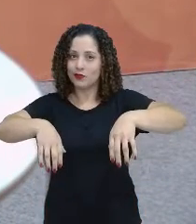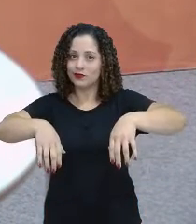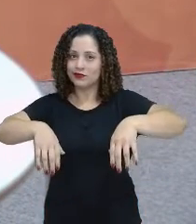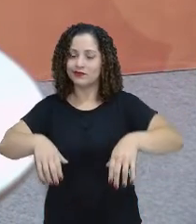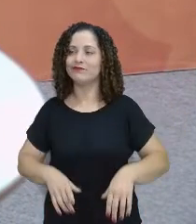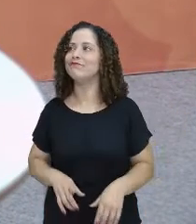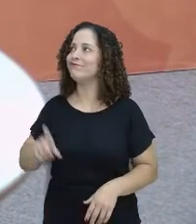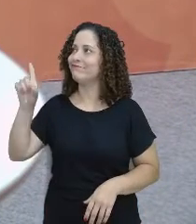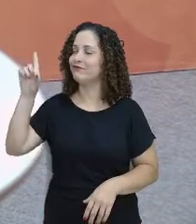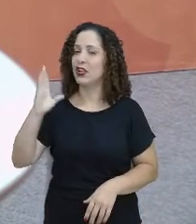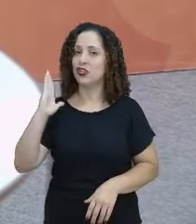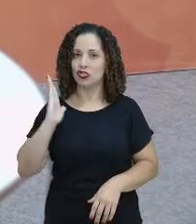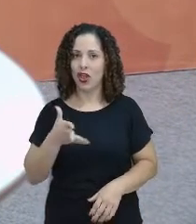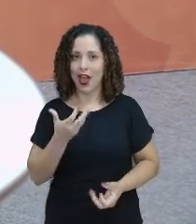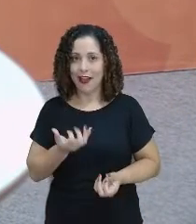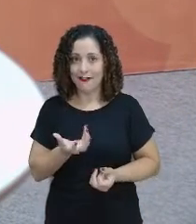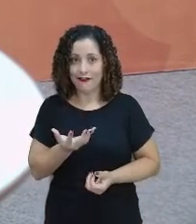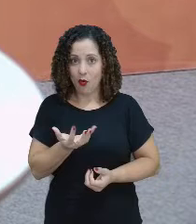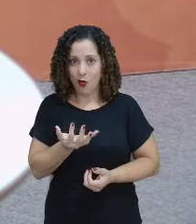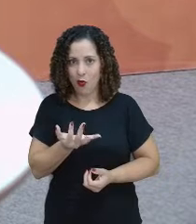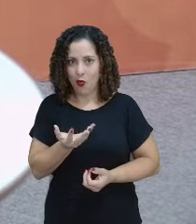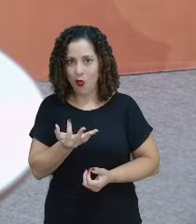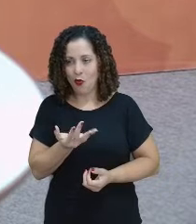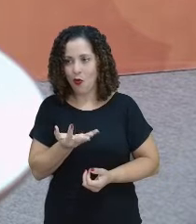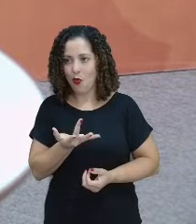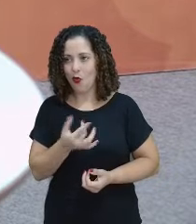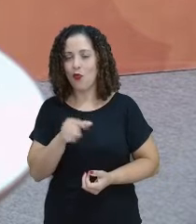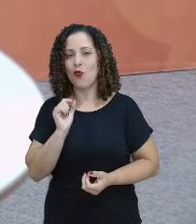cozido, tá certo? Veja que ele é, ó,